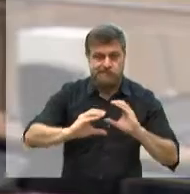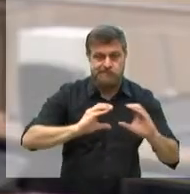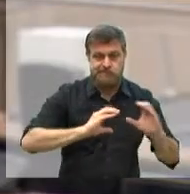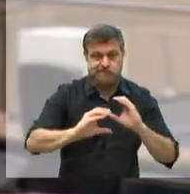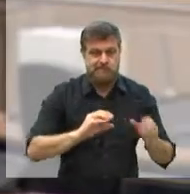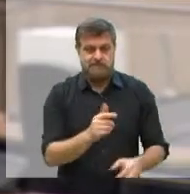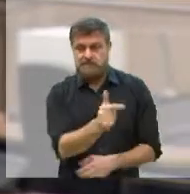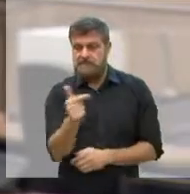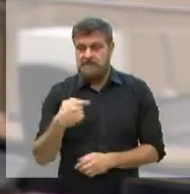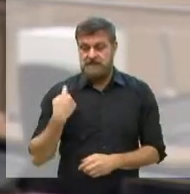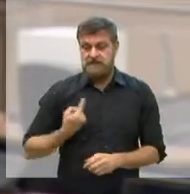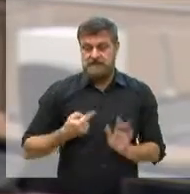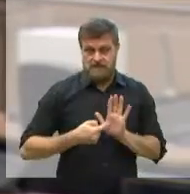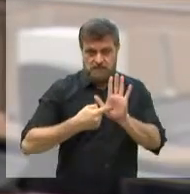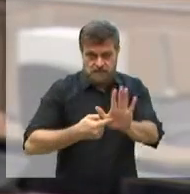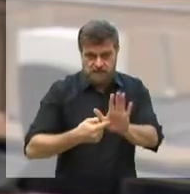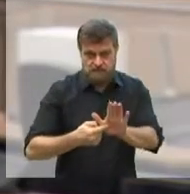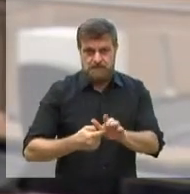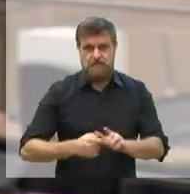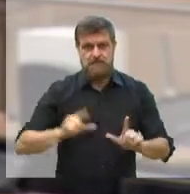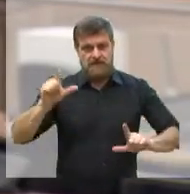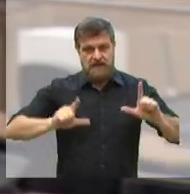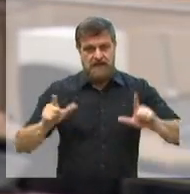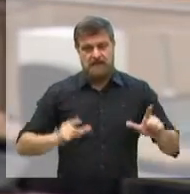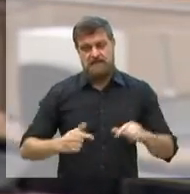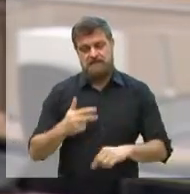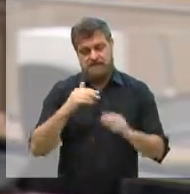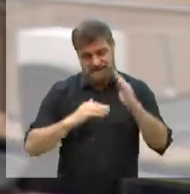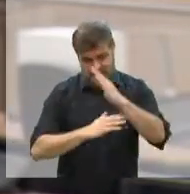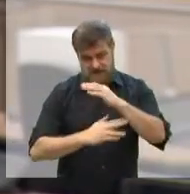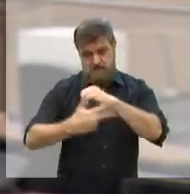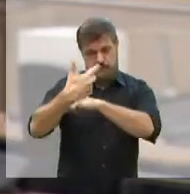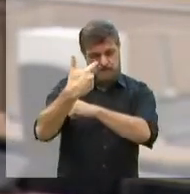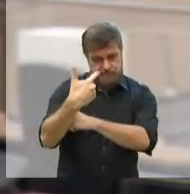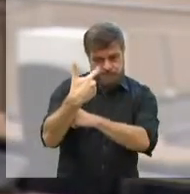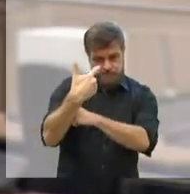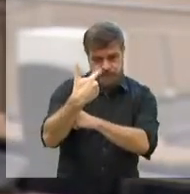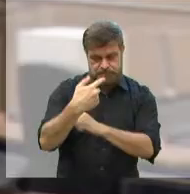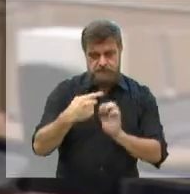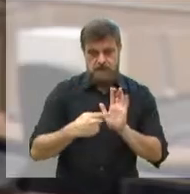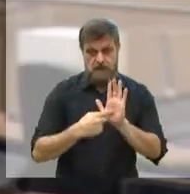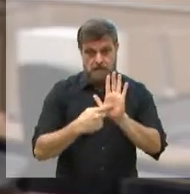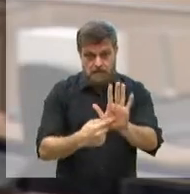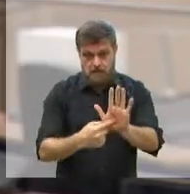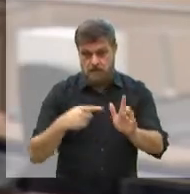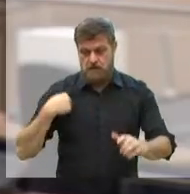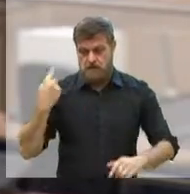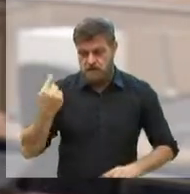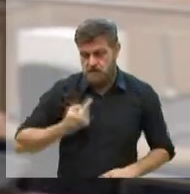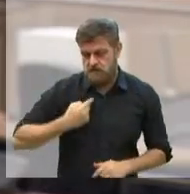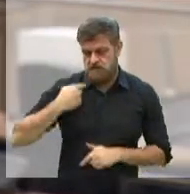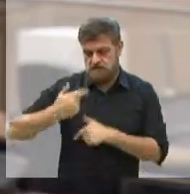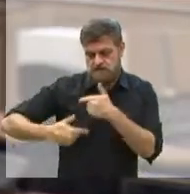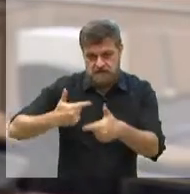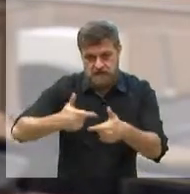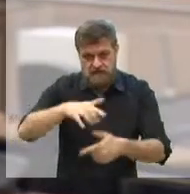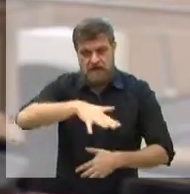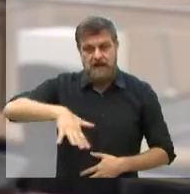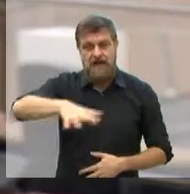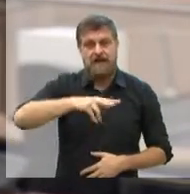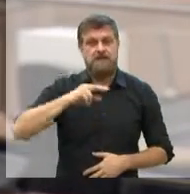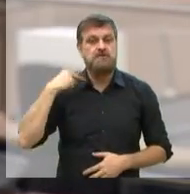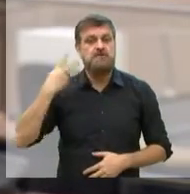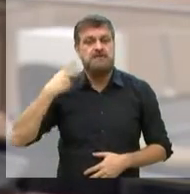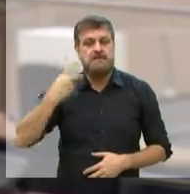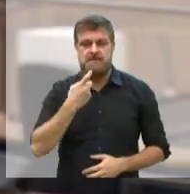suficiente para mostrar. E a TV Câmara é um importante veículo que mostra o trabalho desta importante Câmara da região metropolitana